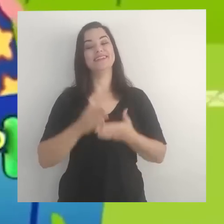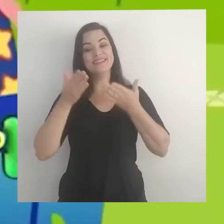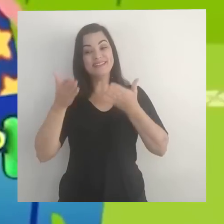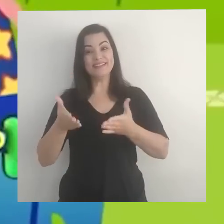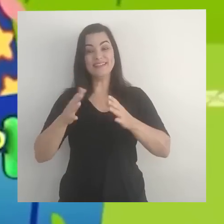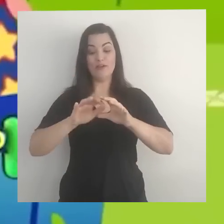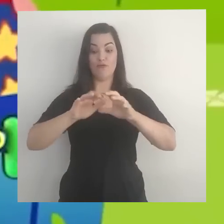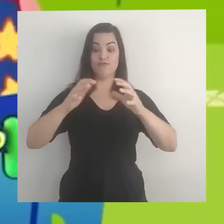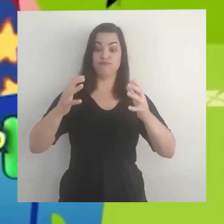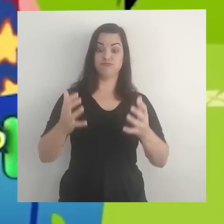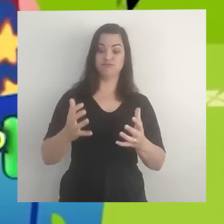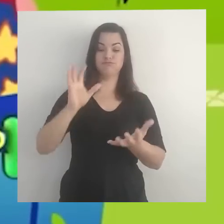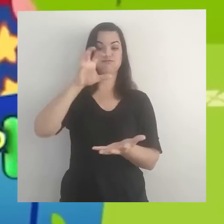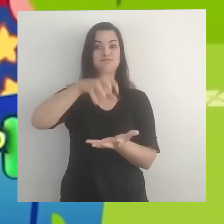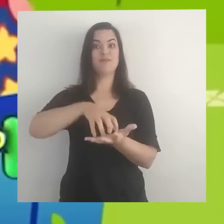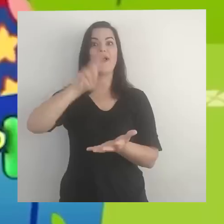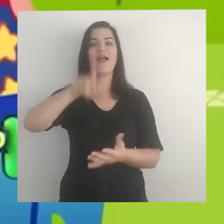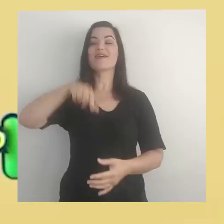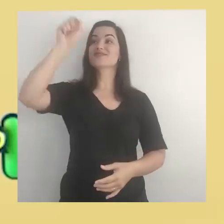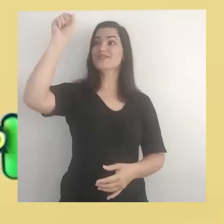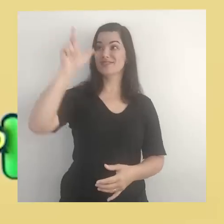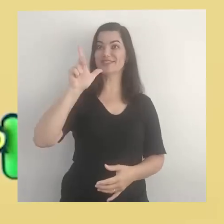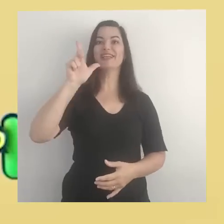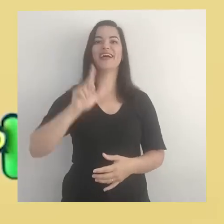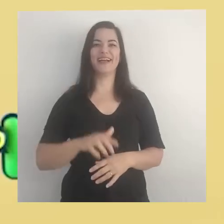E esse aqui no meio é o Sol.